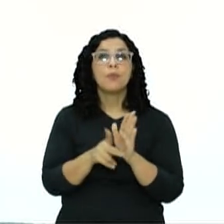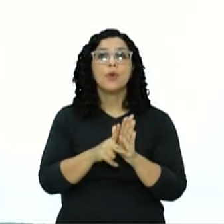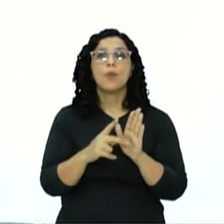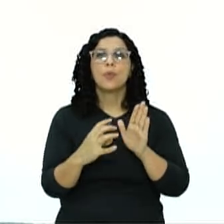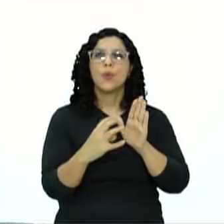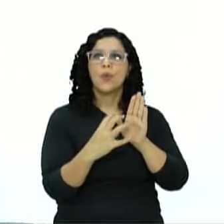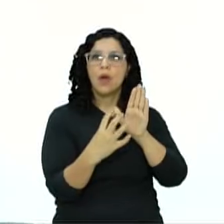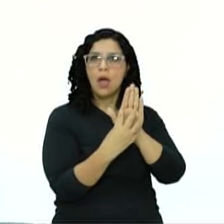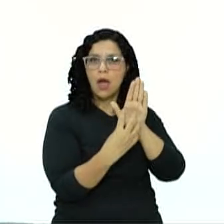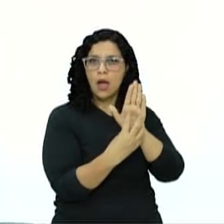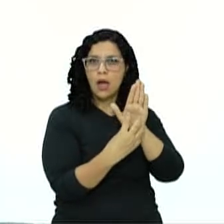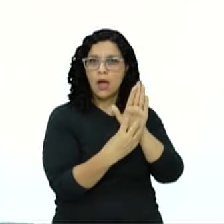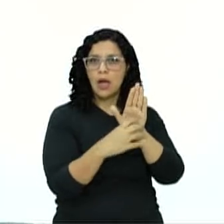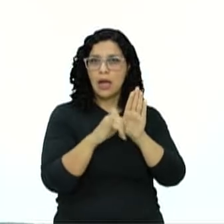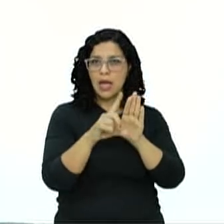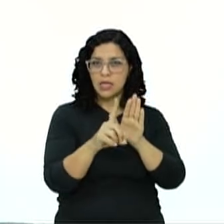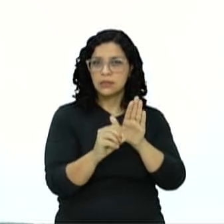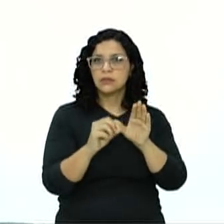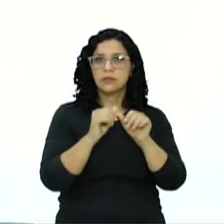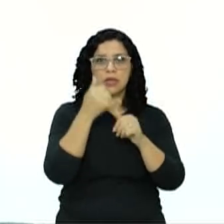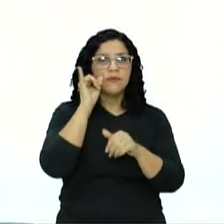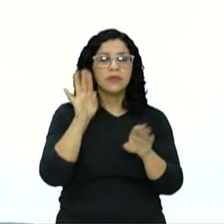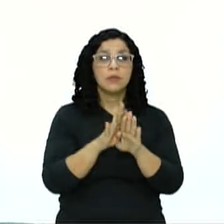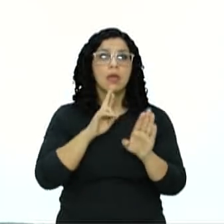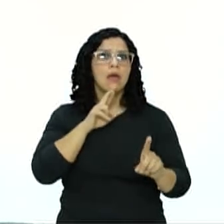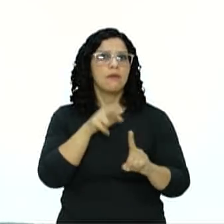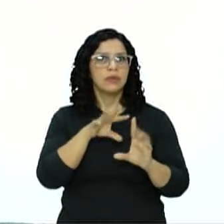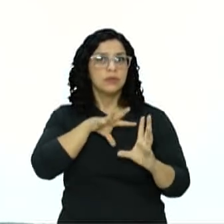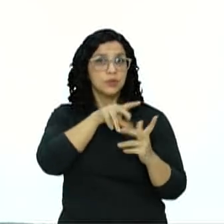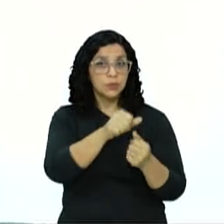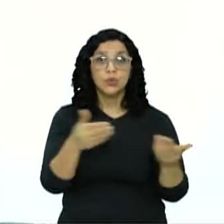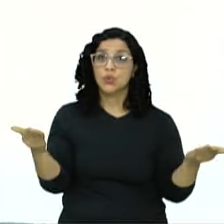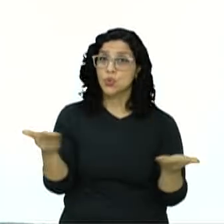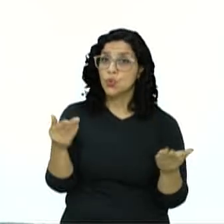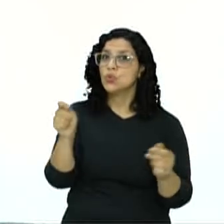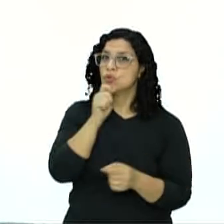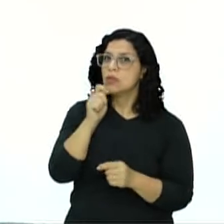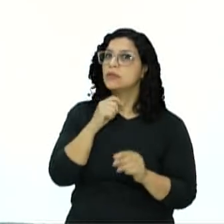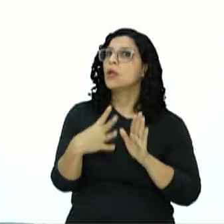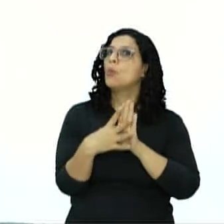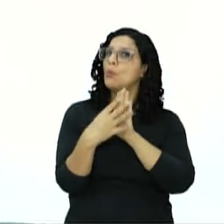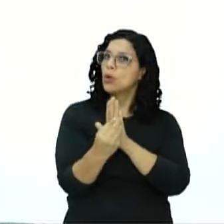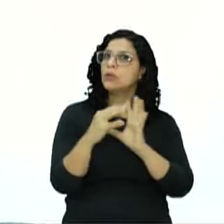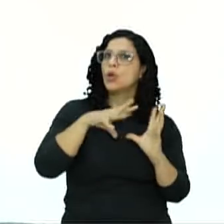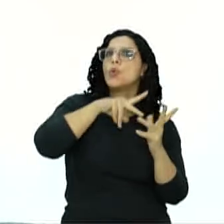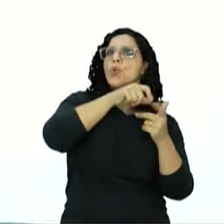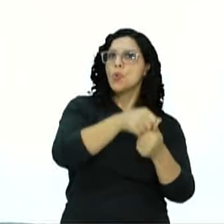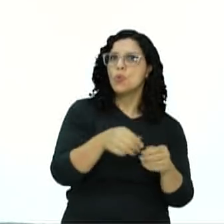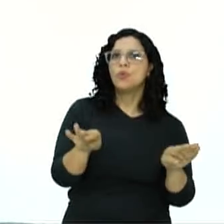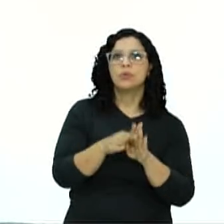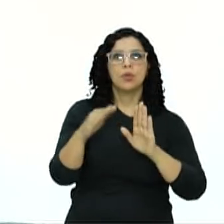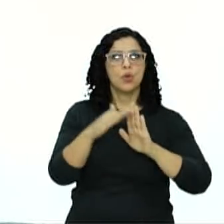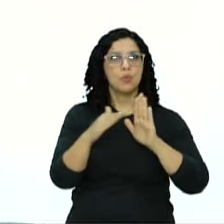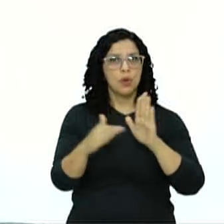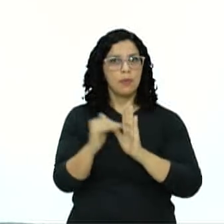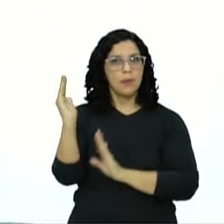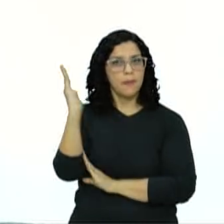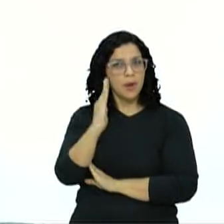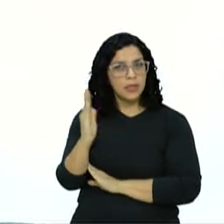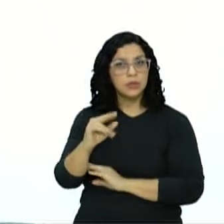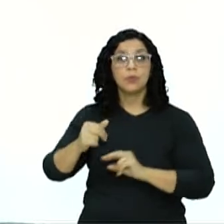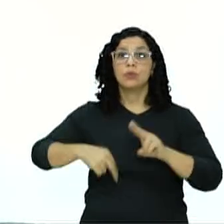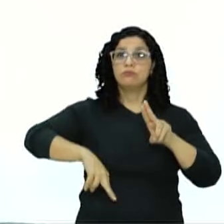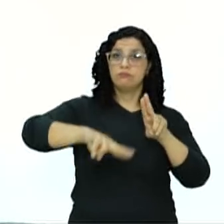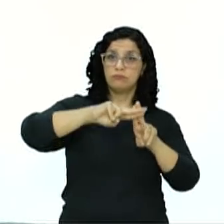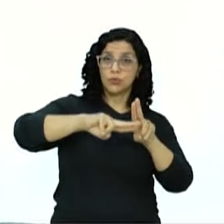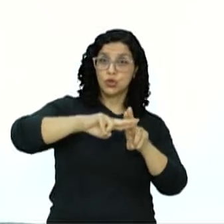AIDS, adotado aí pelo governo, foi referência mundial. Até hoje é um exemplo mundial o programa brasileiro, pelo